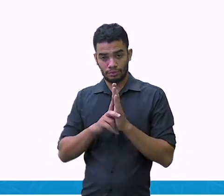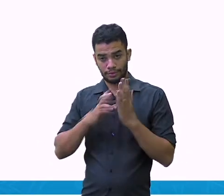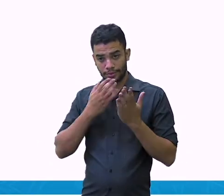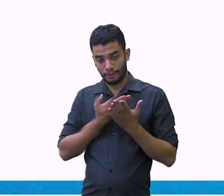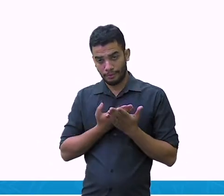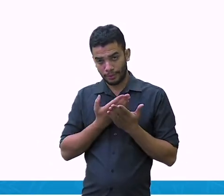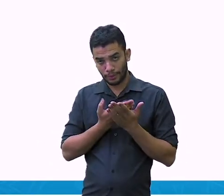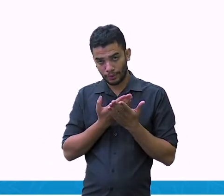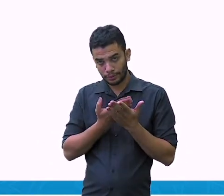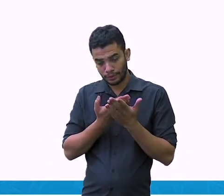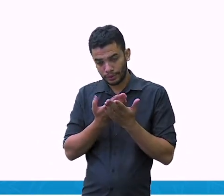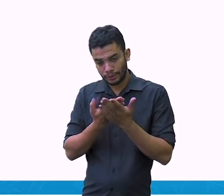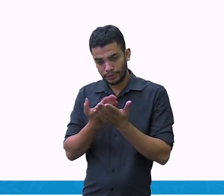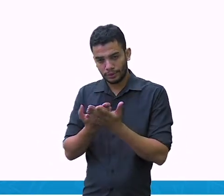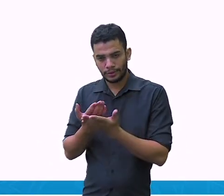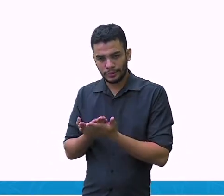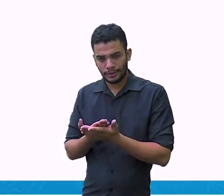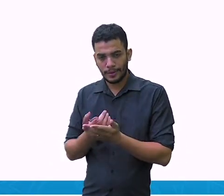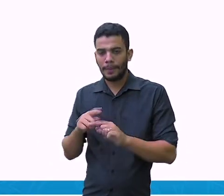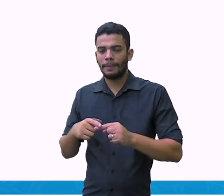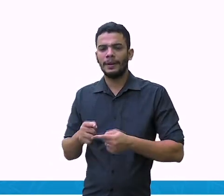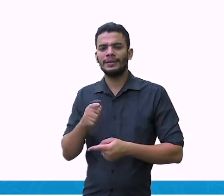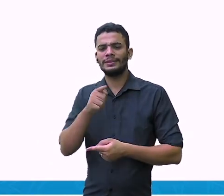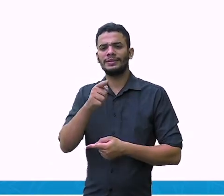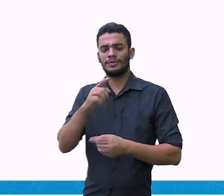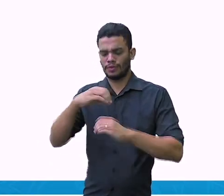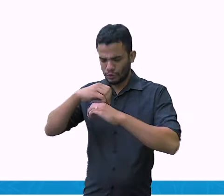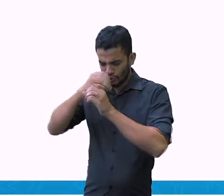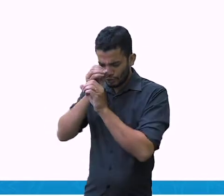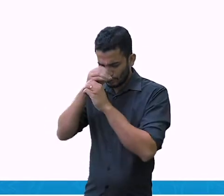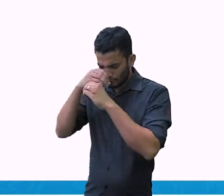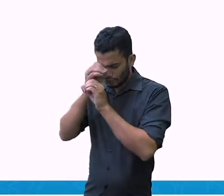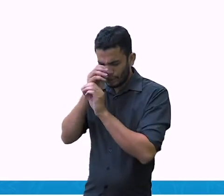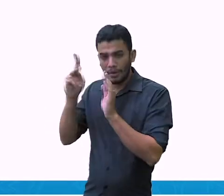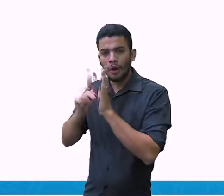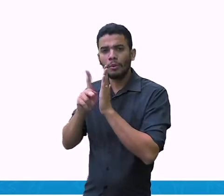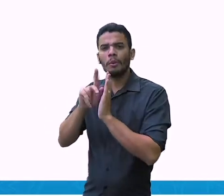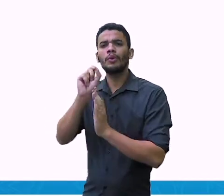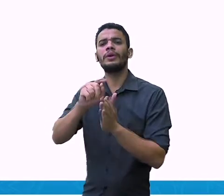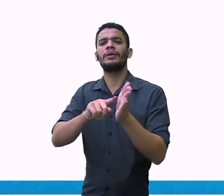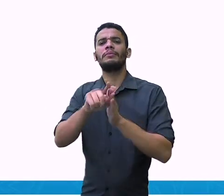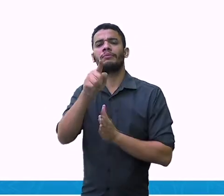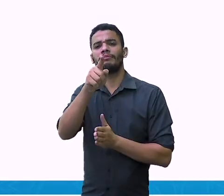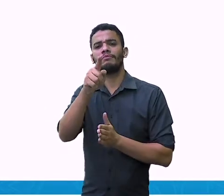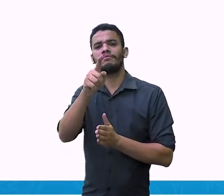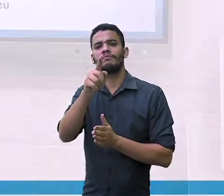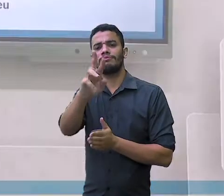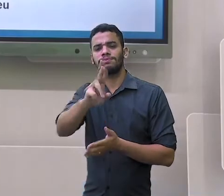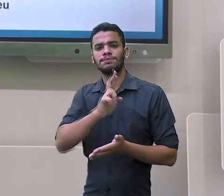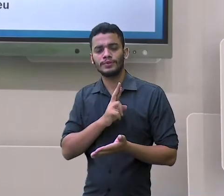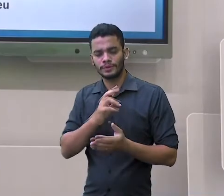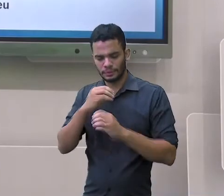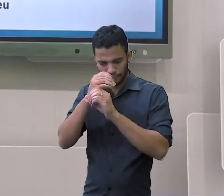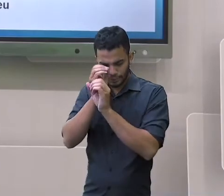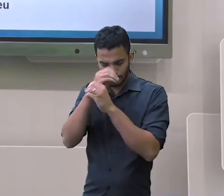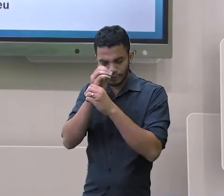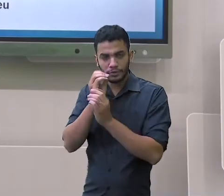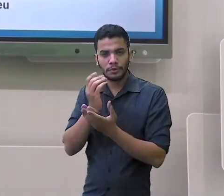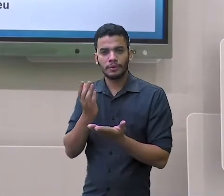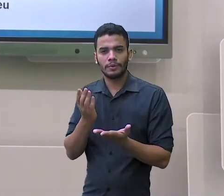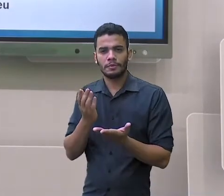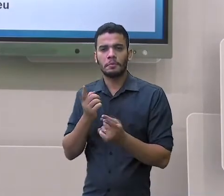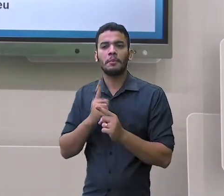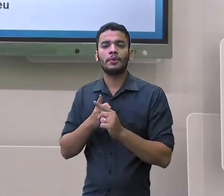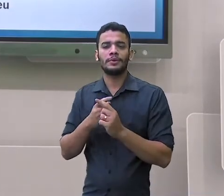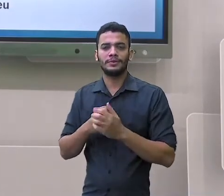utilidade? Já falei aqui, agora você que vai falar. Qual a utilidade do microscópio? Não ouvi. Muito